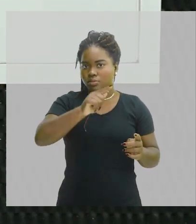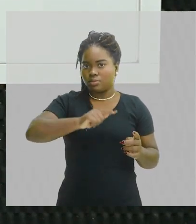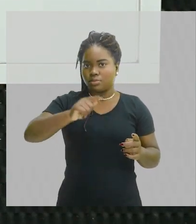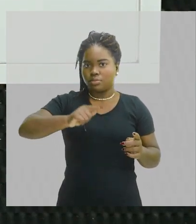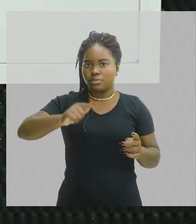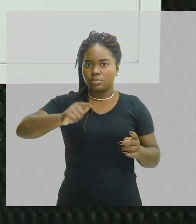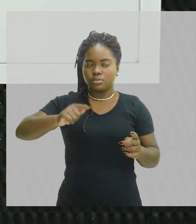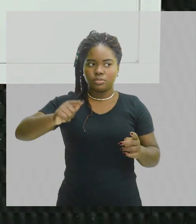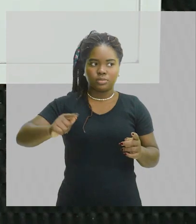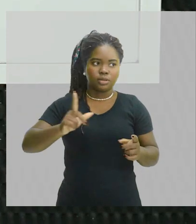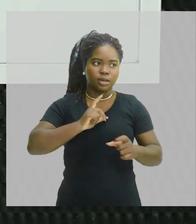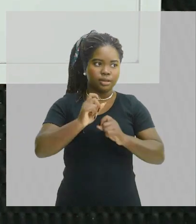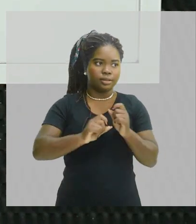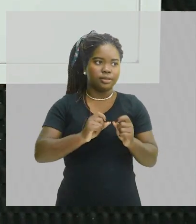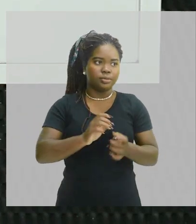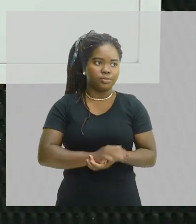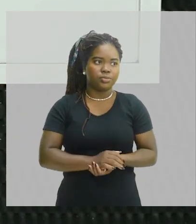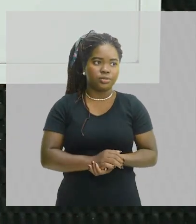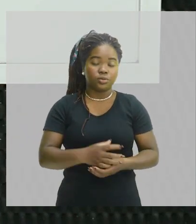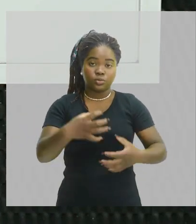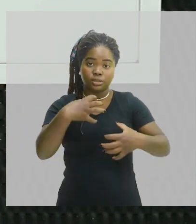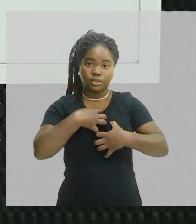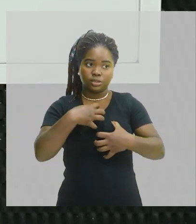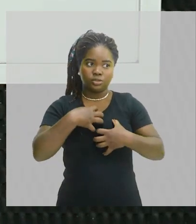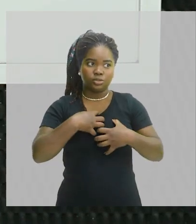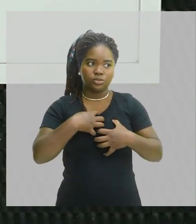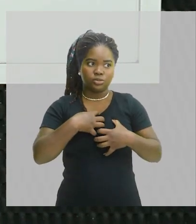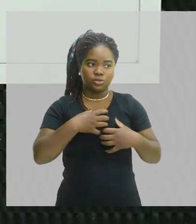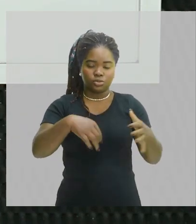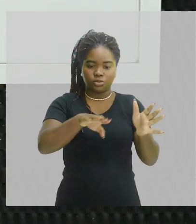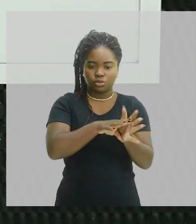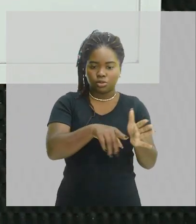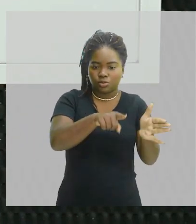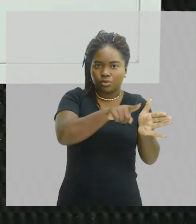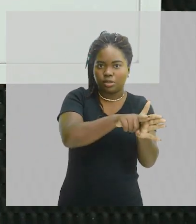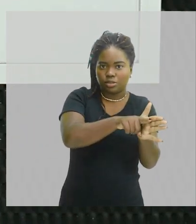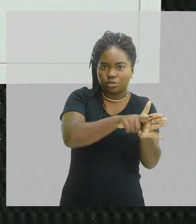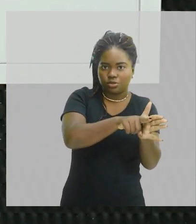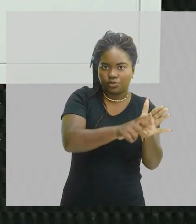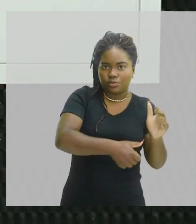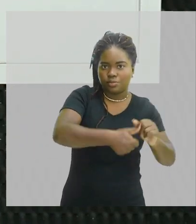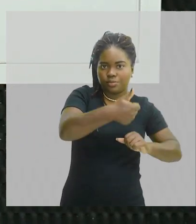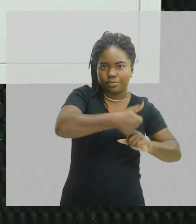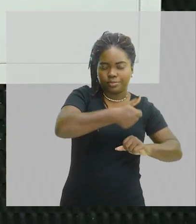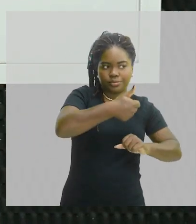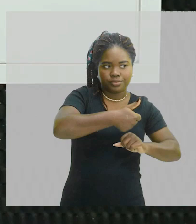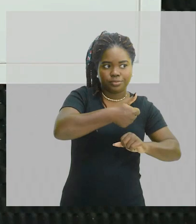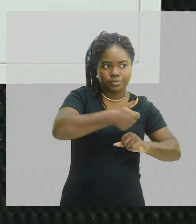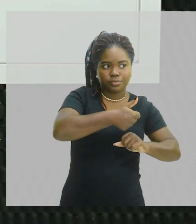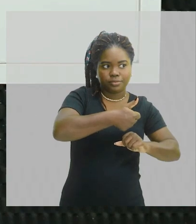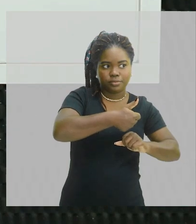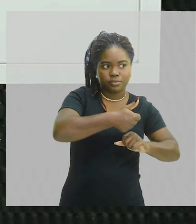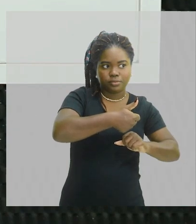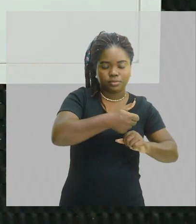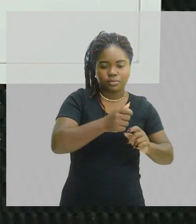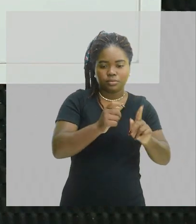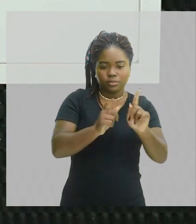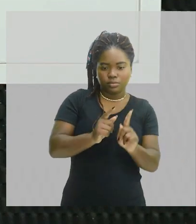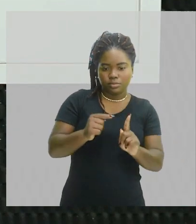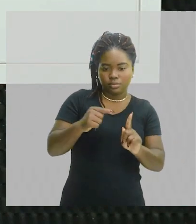elétrica neste sentido, ó. Chega no negativo primeiro, né, que é esse gravetinho